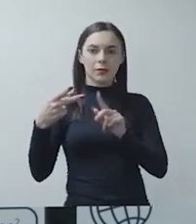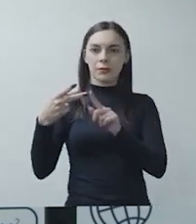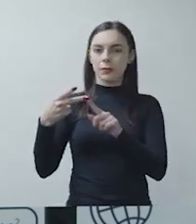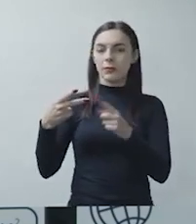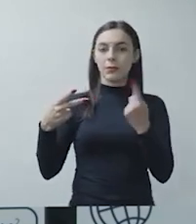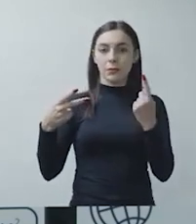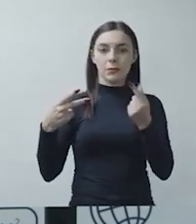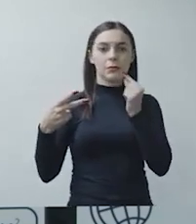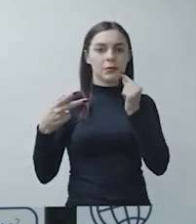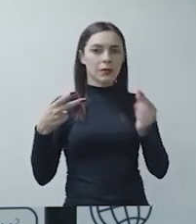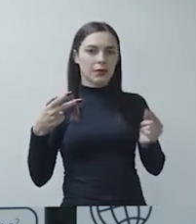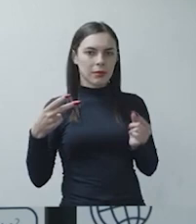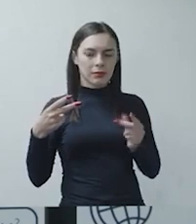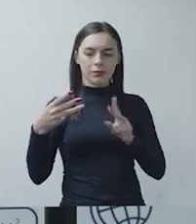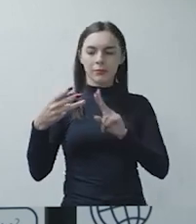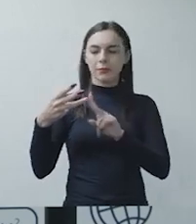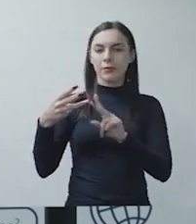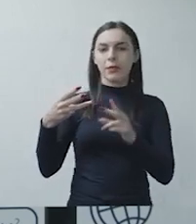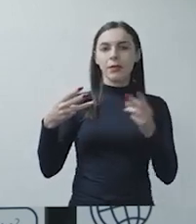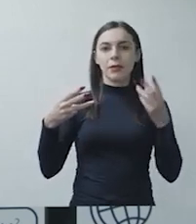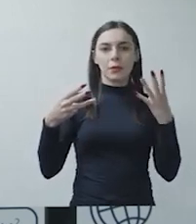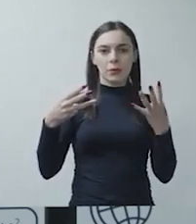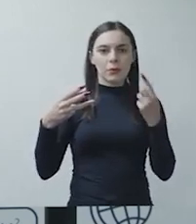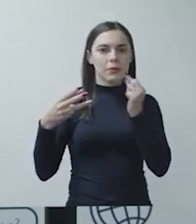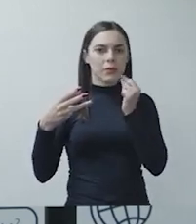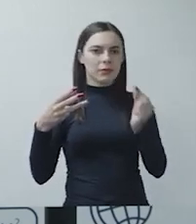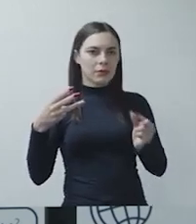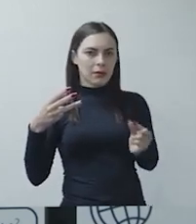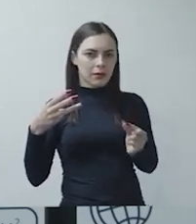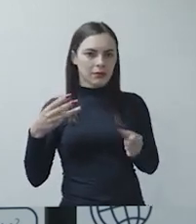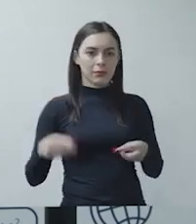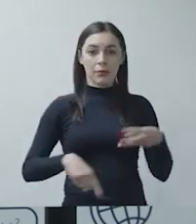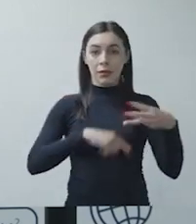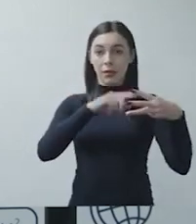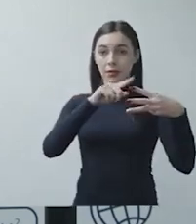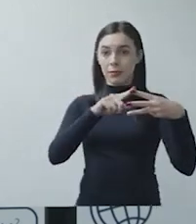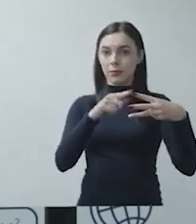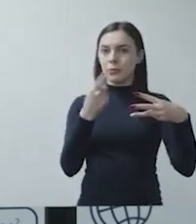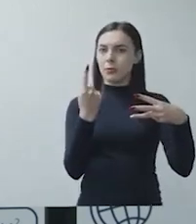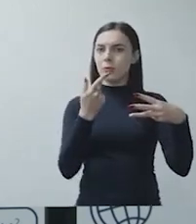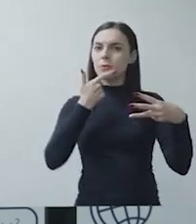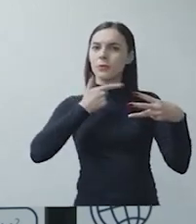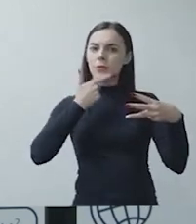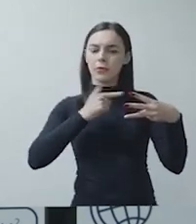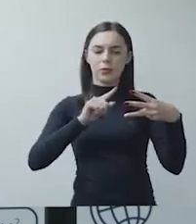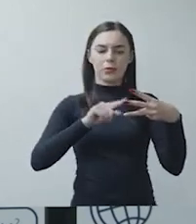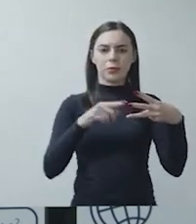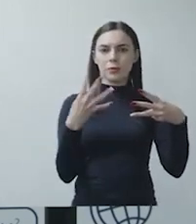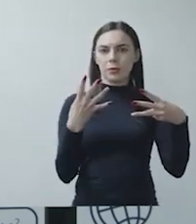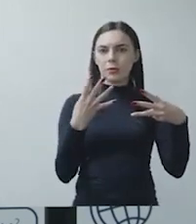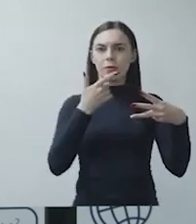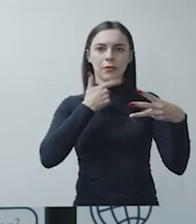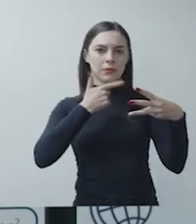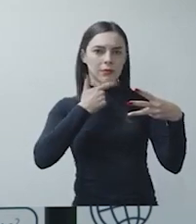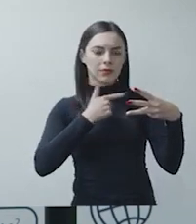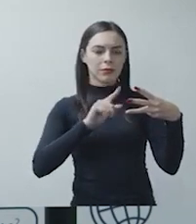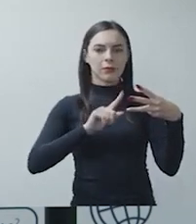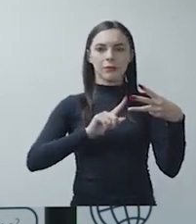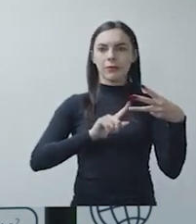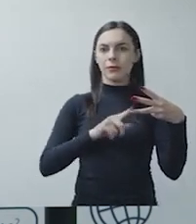e 4 ratinhos. Nós temos aqui 1 queijo, 4 queijos.